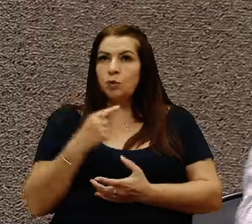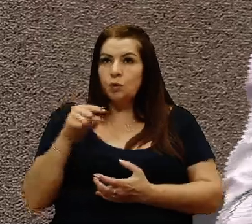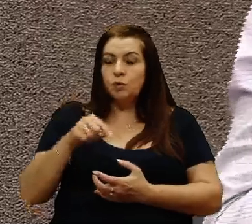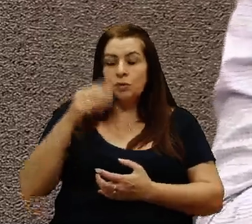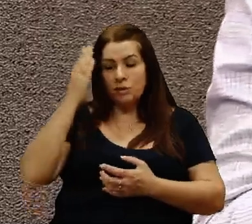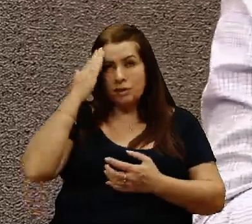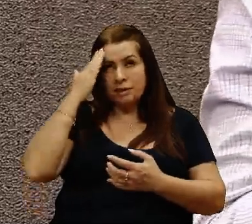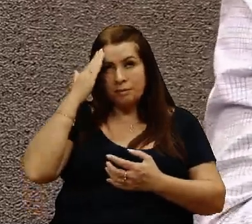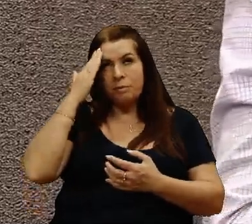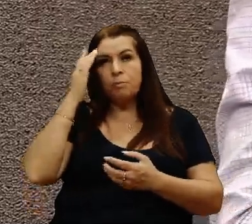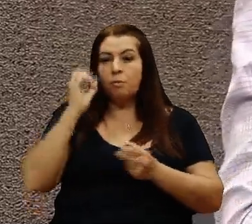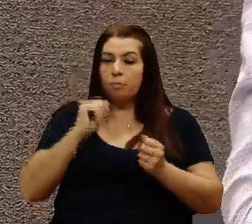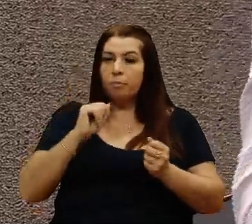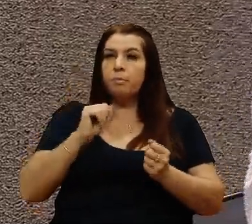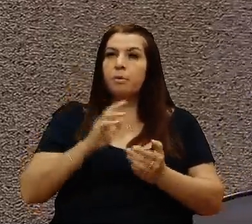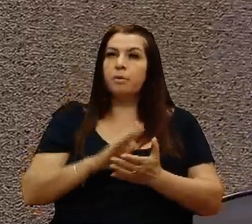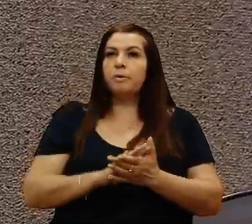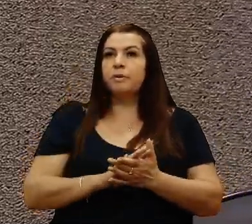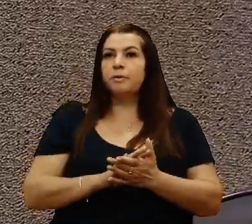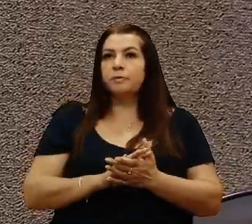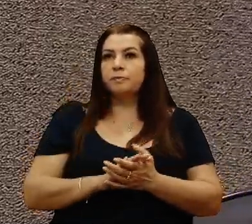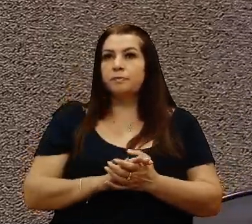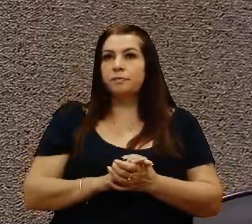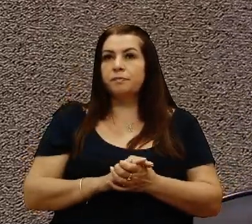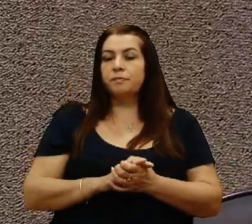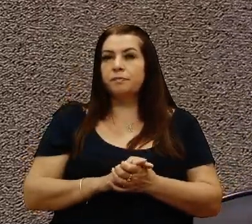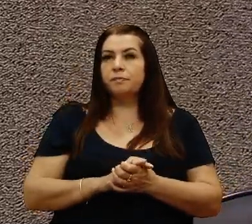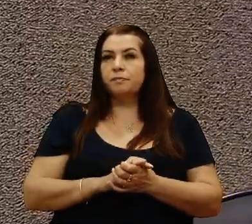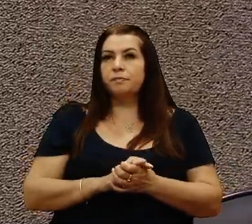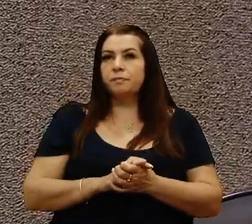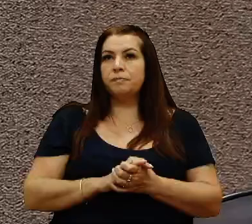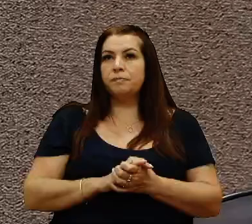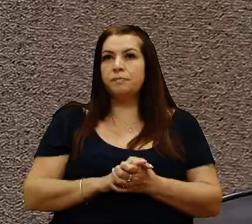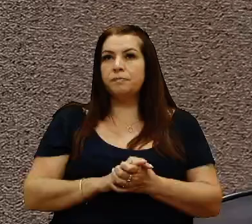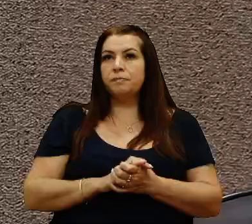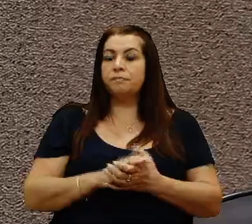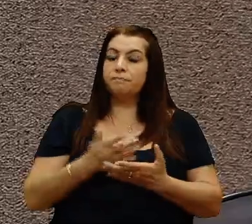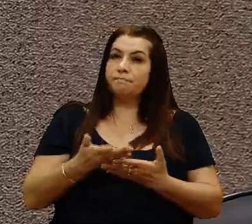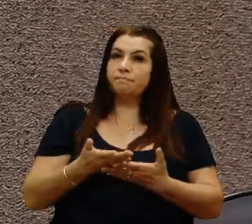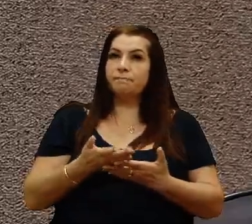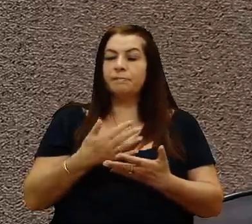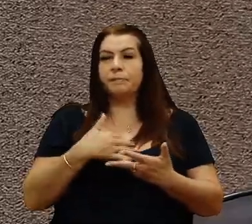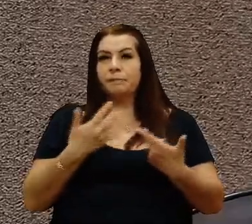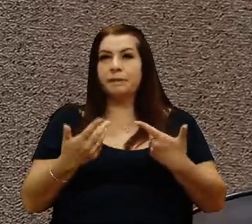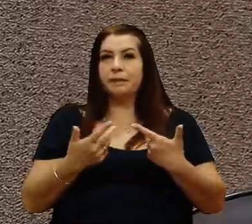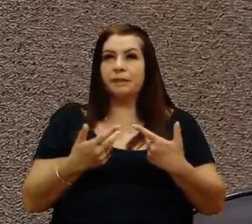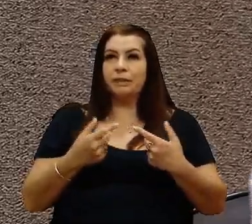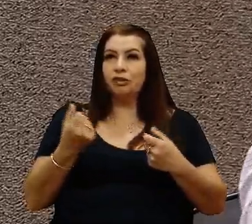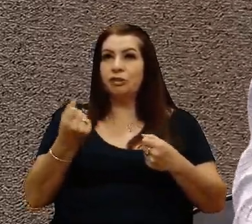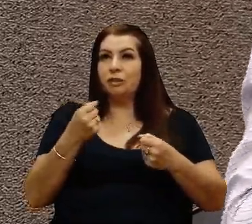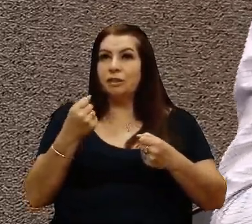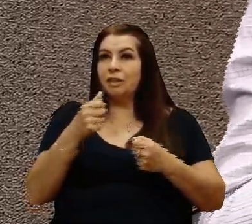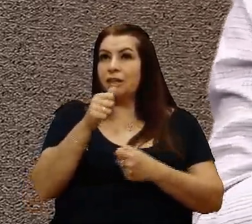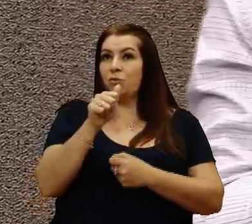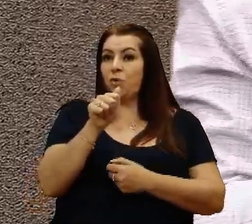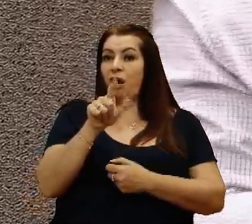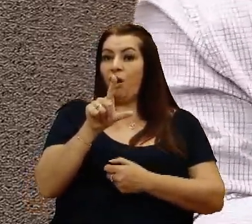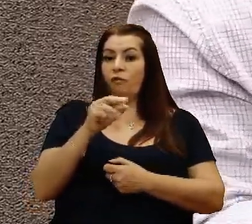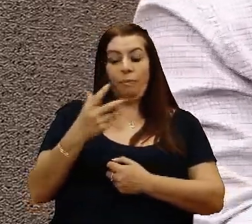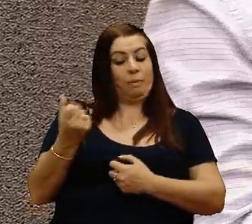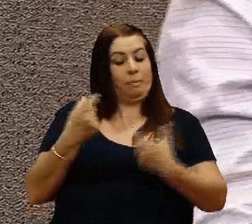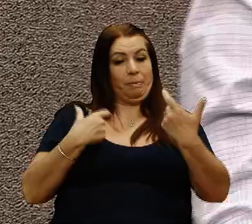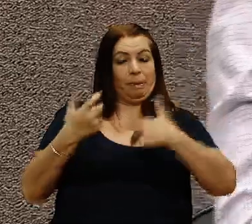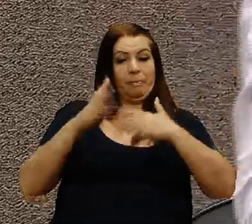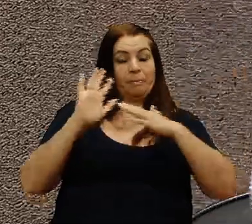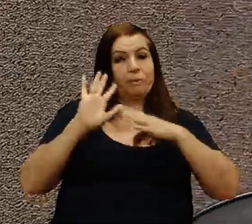pode me colocar numa situação de alvo de uma pedreira, mas não tem problema nenhum, porque a gente está aqui para isso,